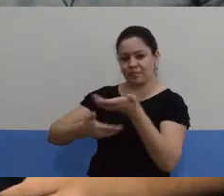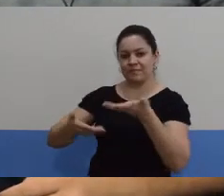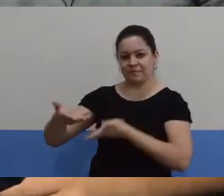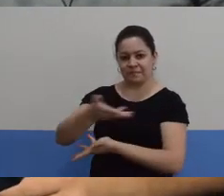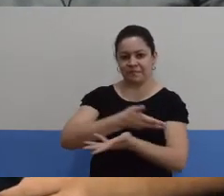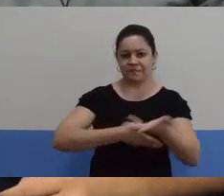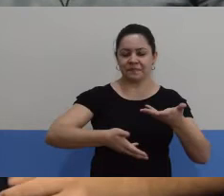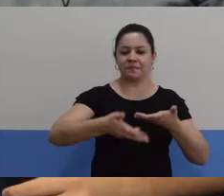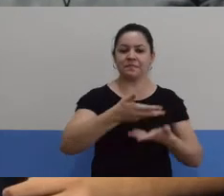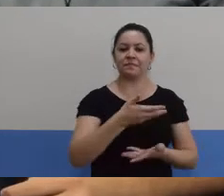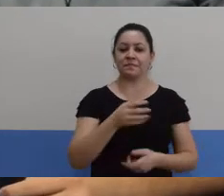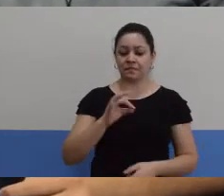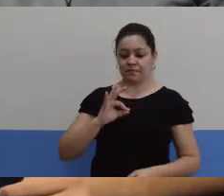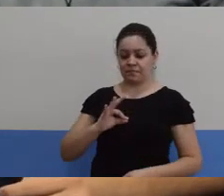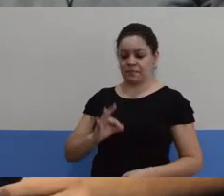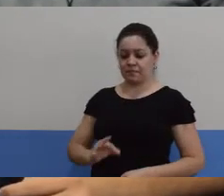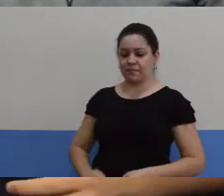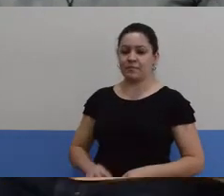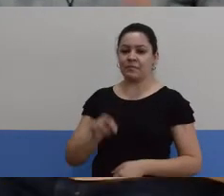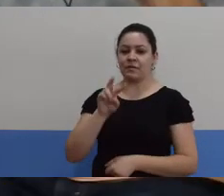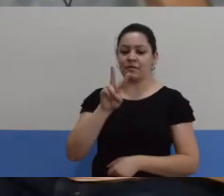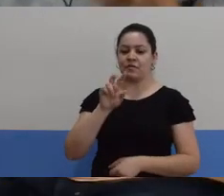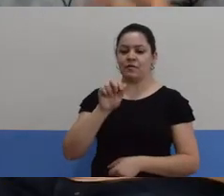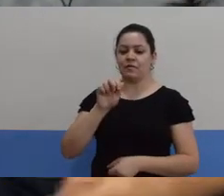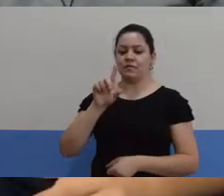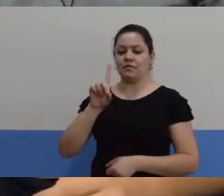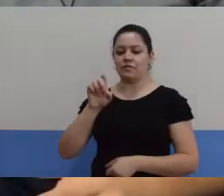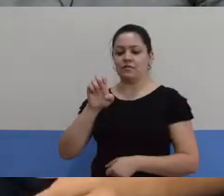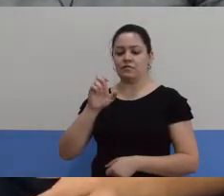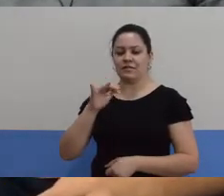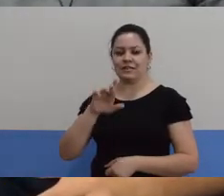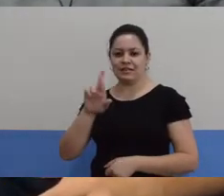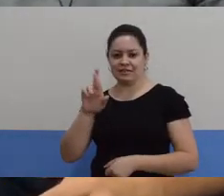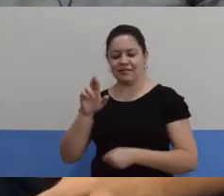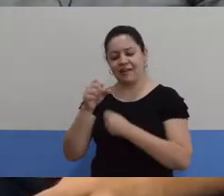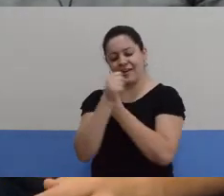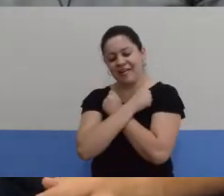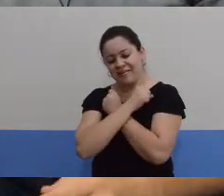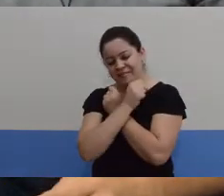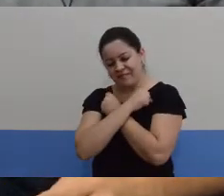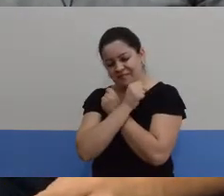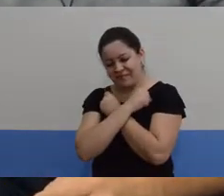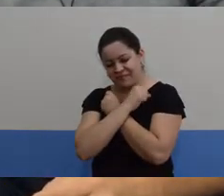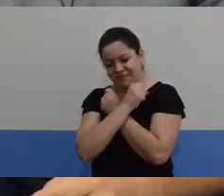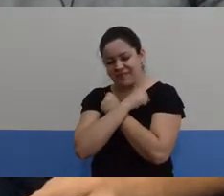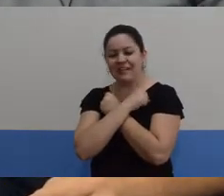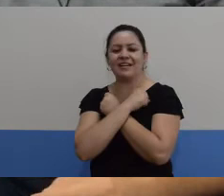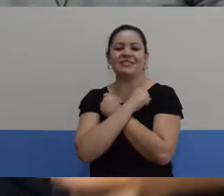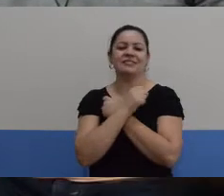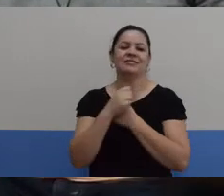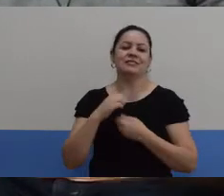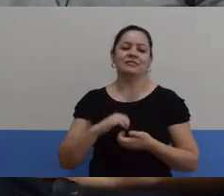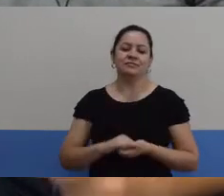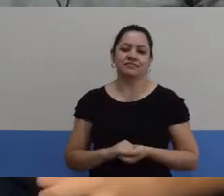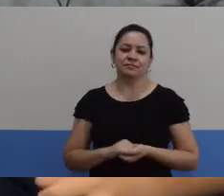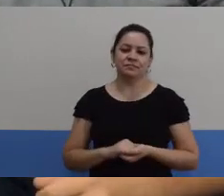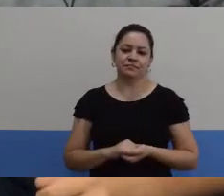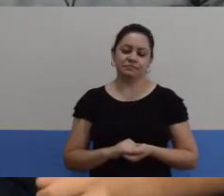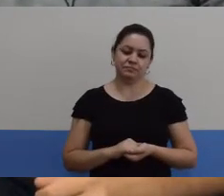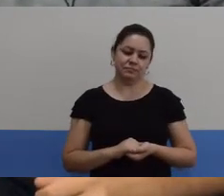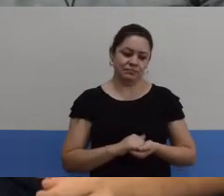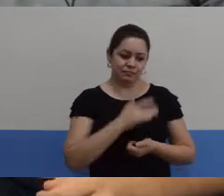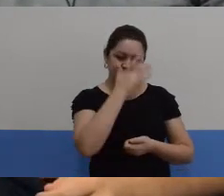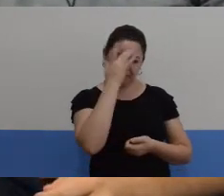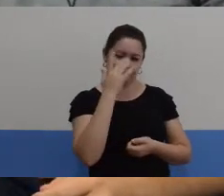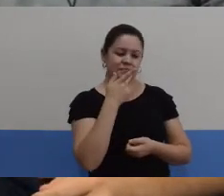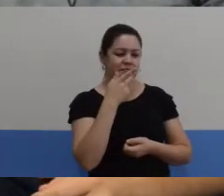aqui. Padre Valdecir Badizinski, o nosso abraço. Obrigado. Curta Zé Lima. Quantos esclarecimentos